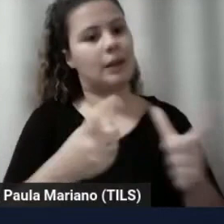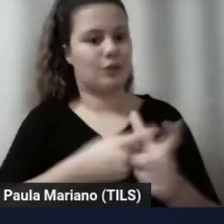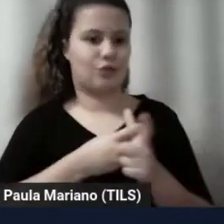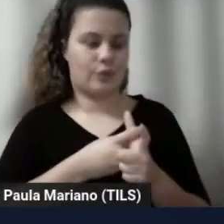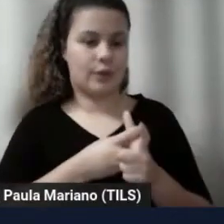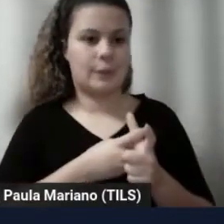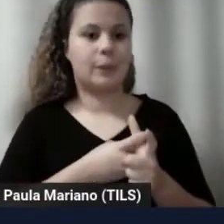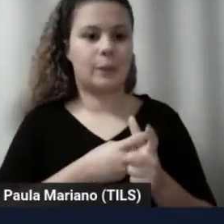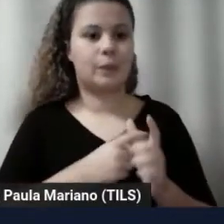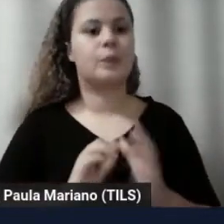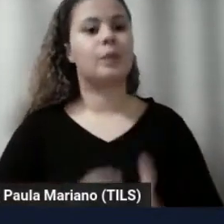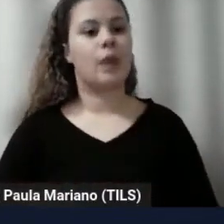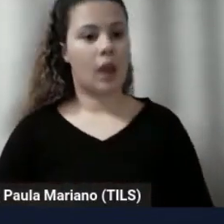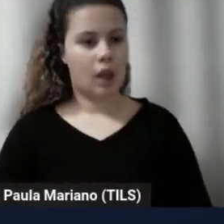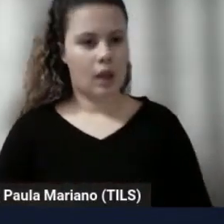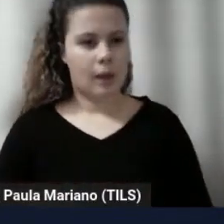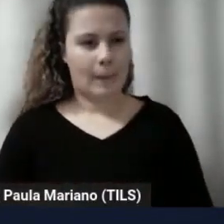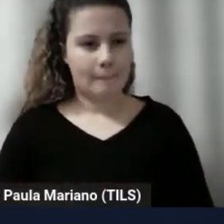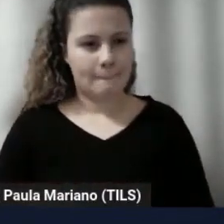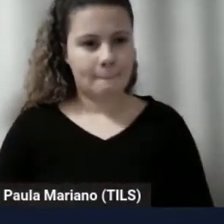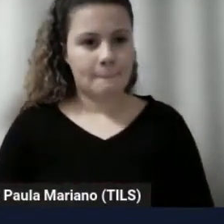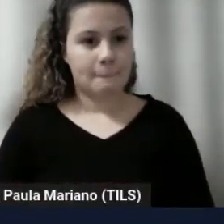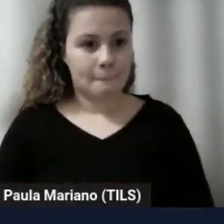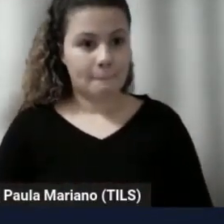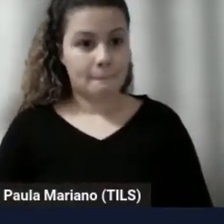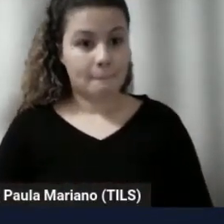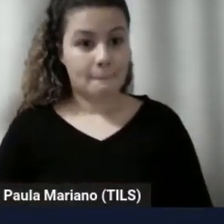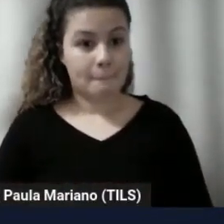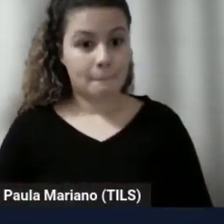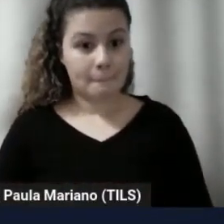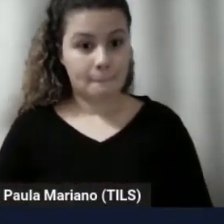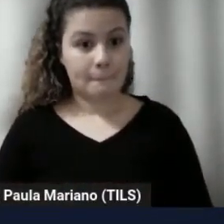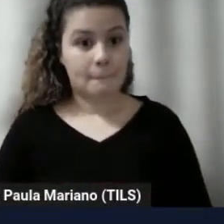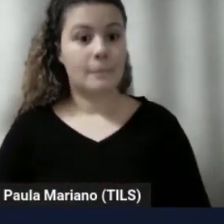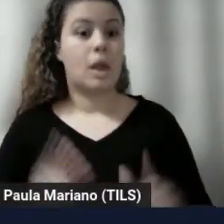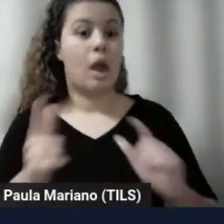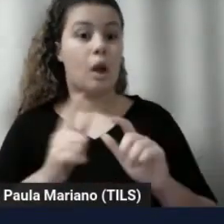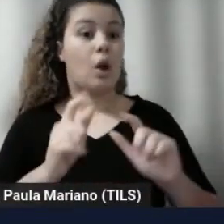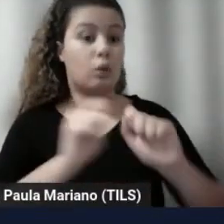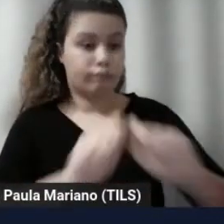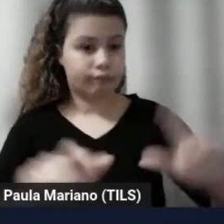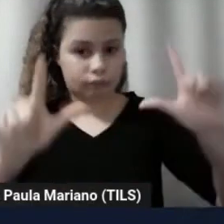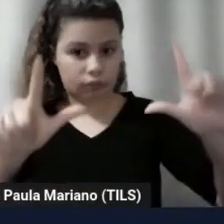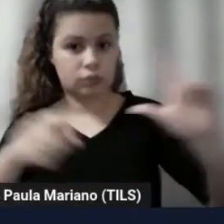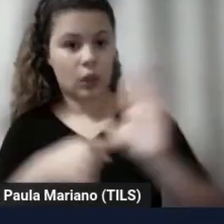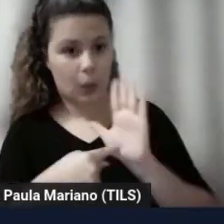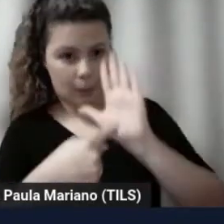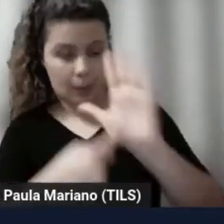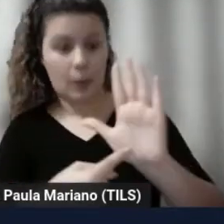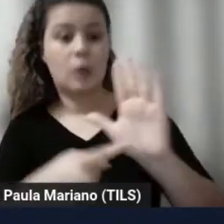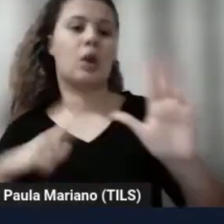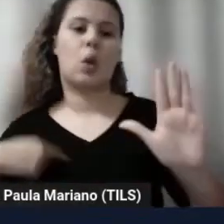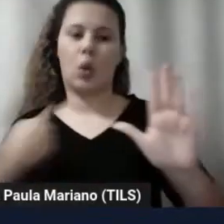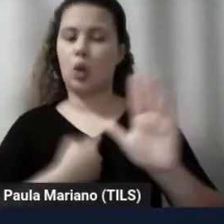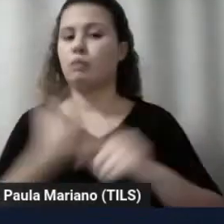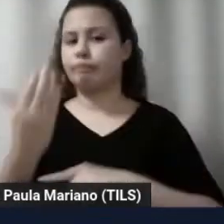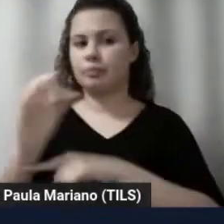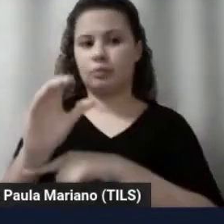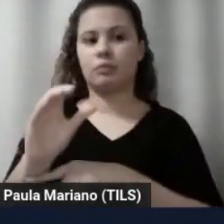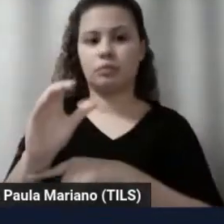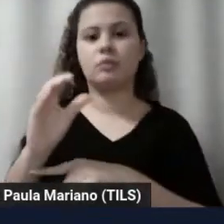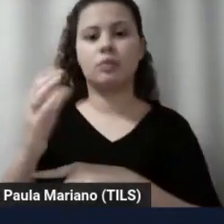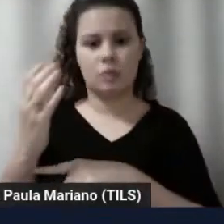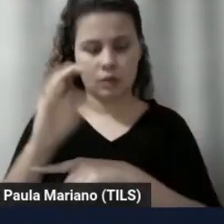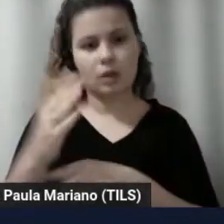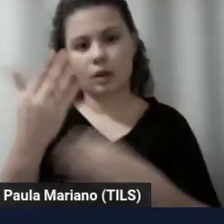O arcabouço, eu coloco aí essa figura, que foi um post que a gente fez, porque é muito